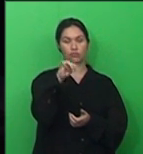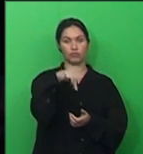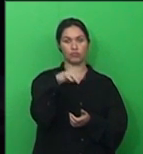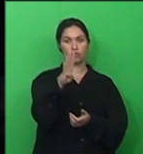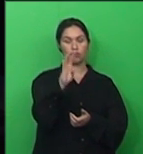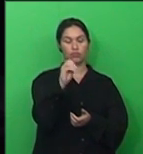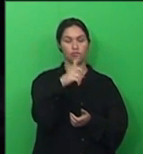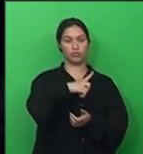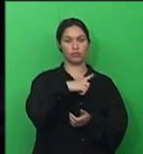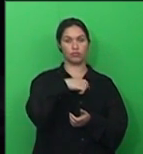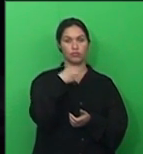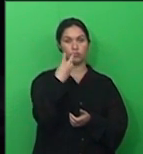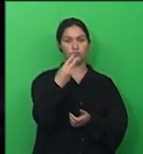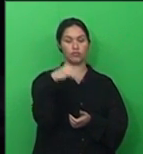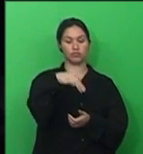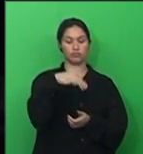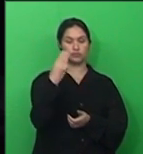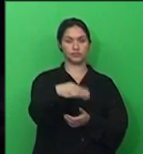3 minutos e meio.